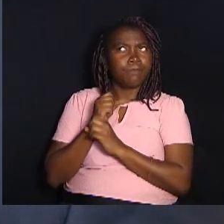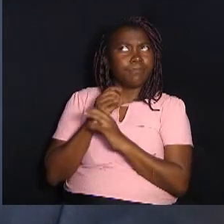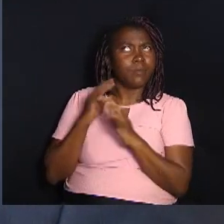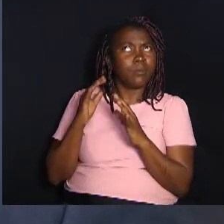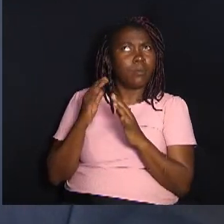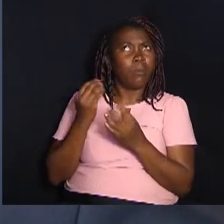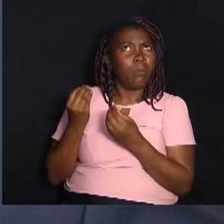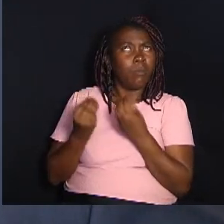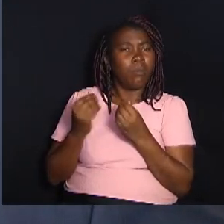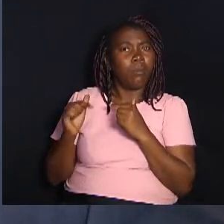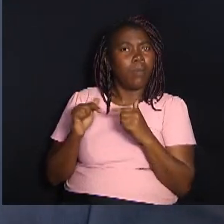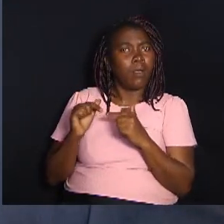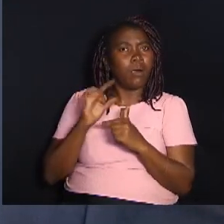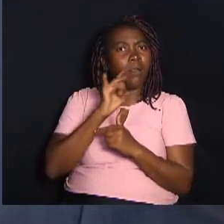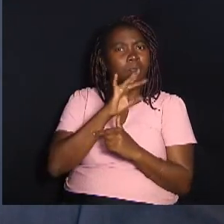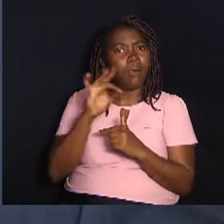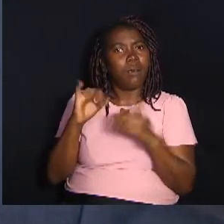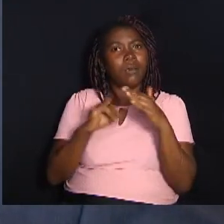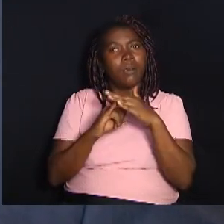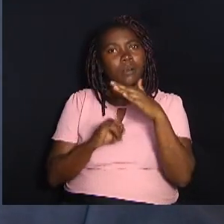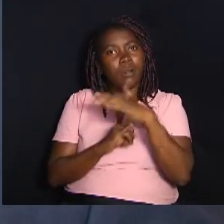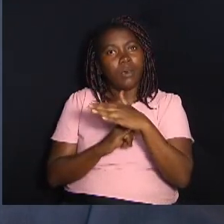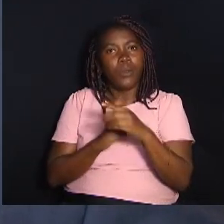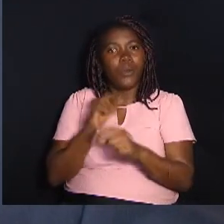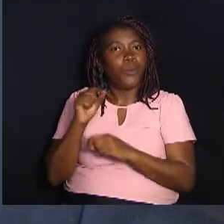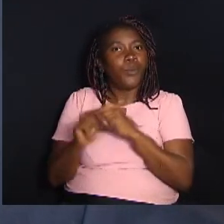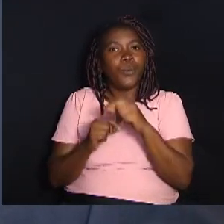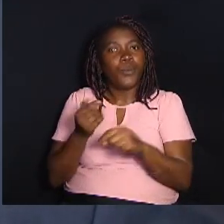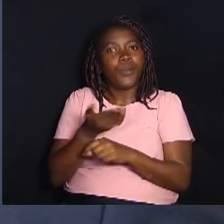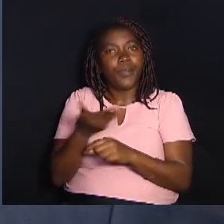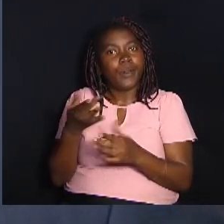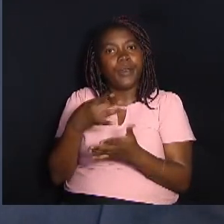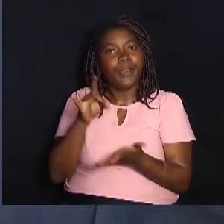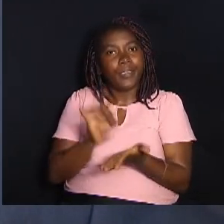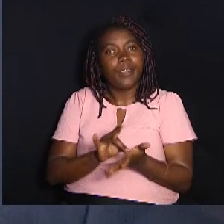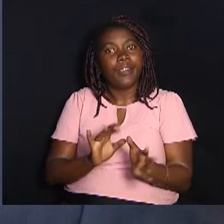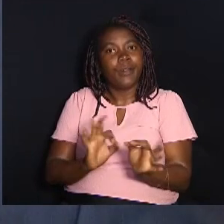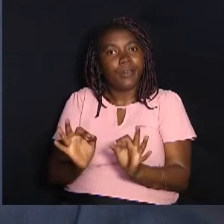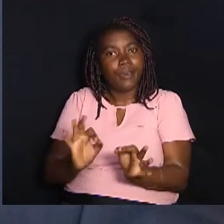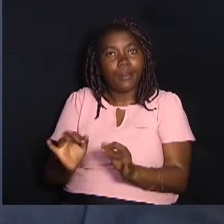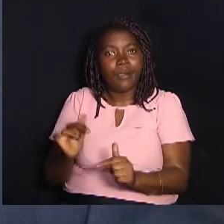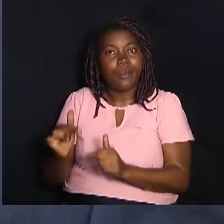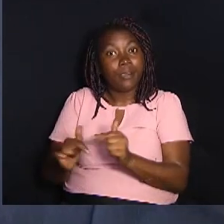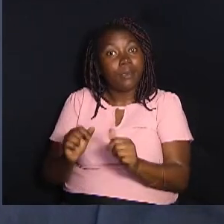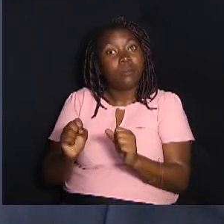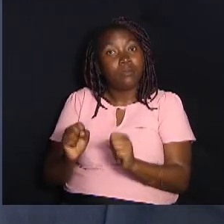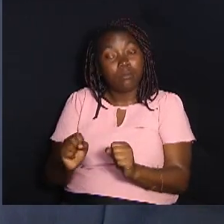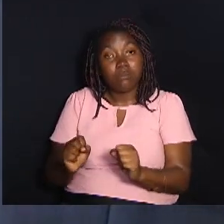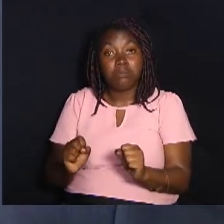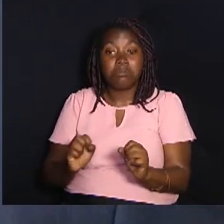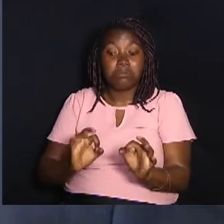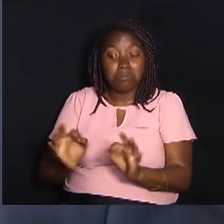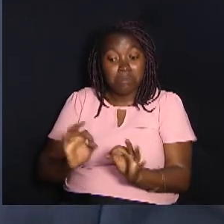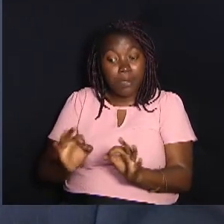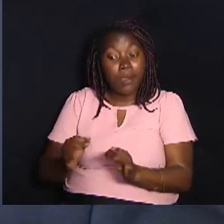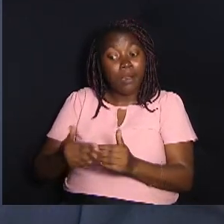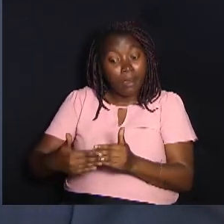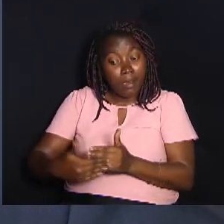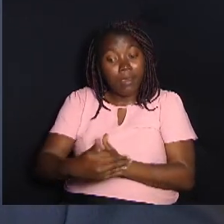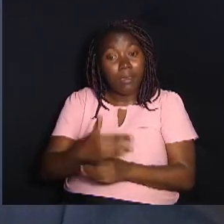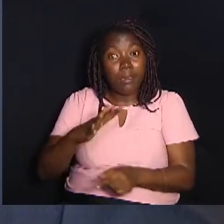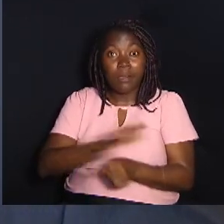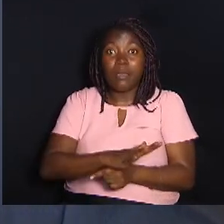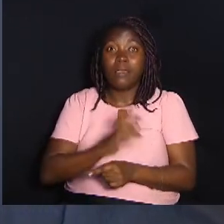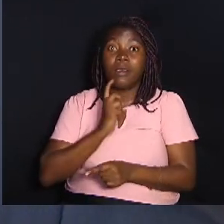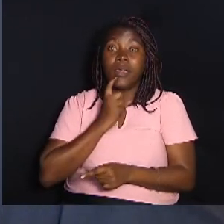a percepção de como é o trabalho de cada uma dessas instituições do que eles realmente estão fazendo e que pode ser feito ainda